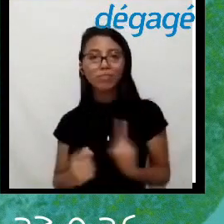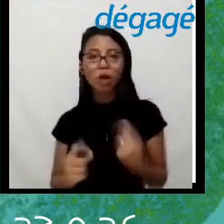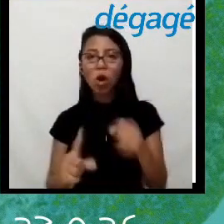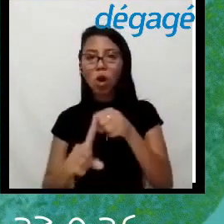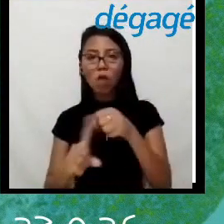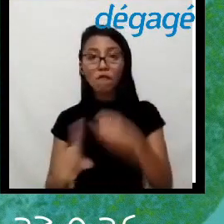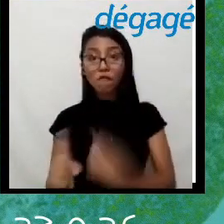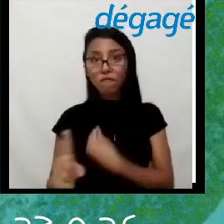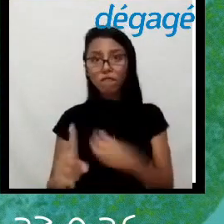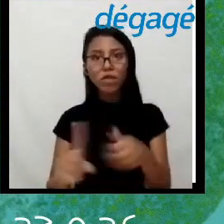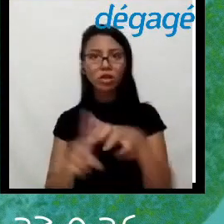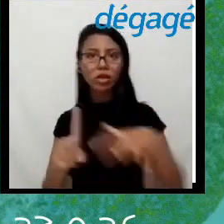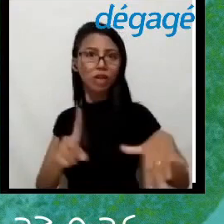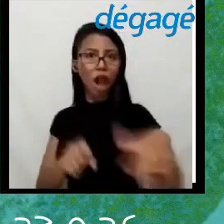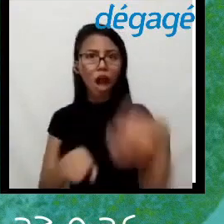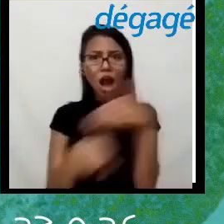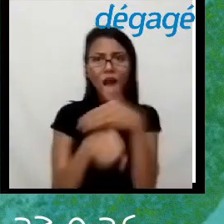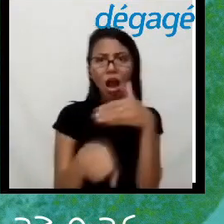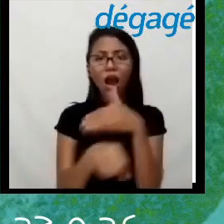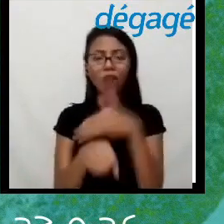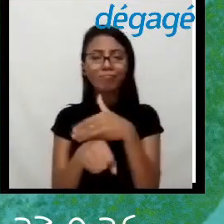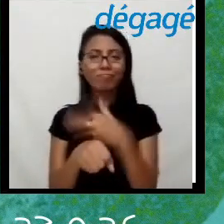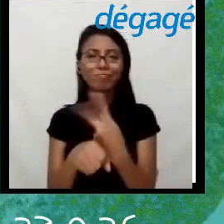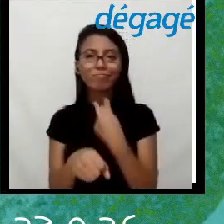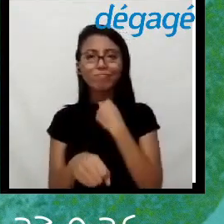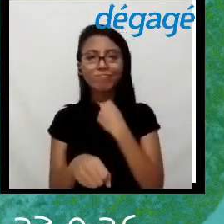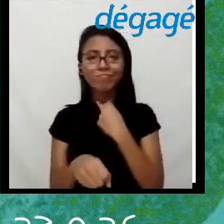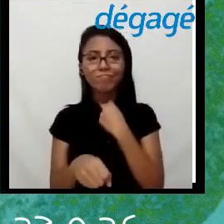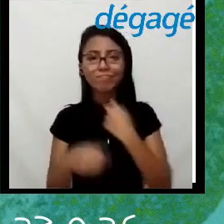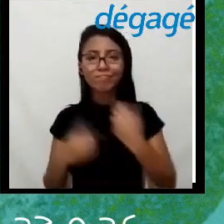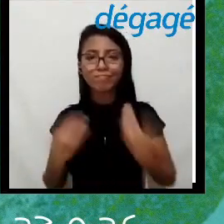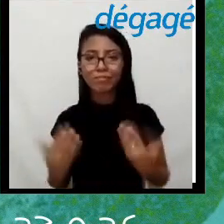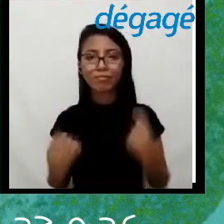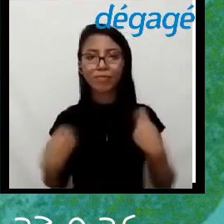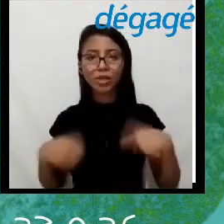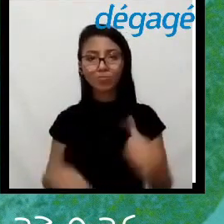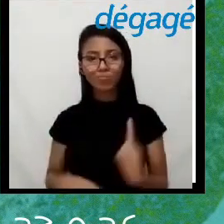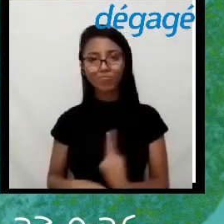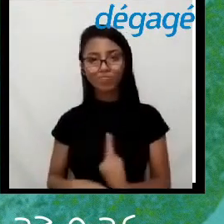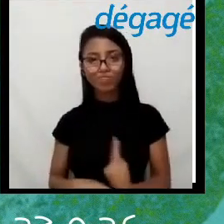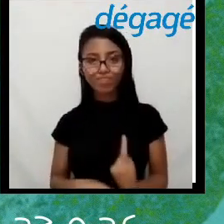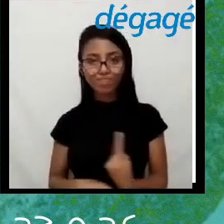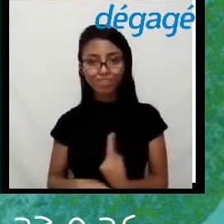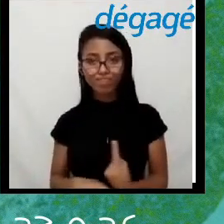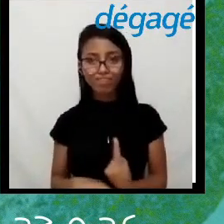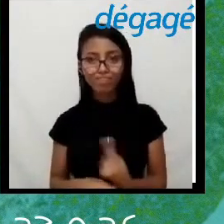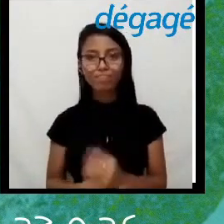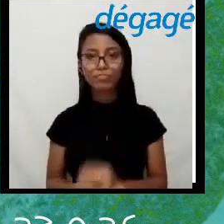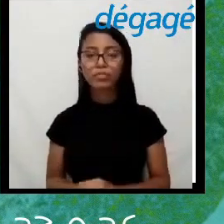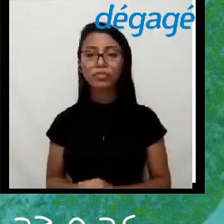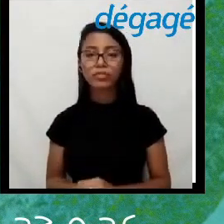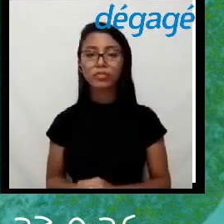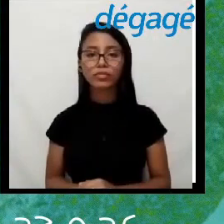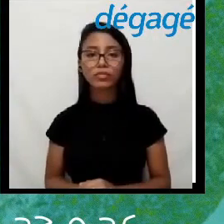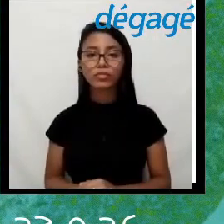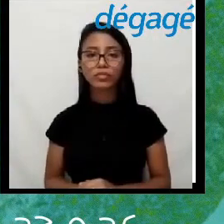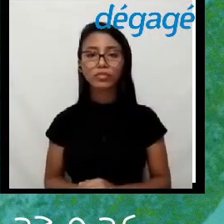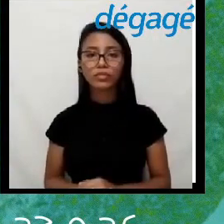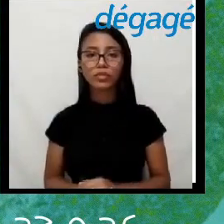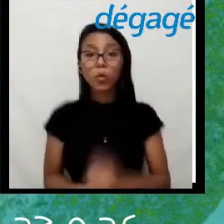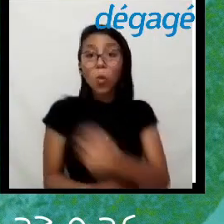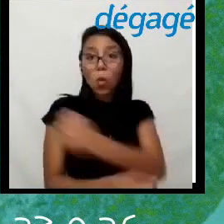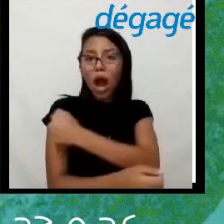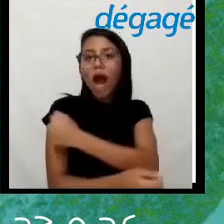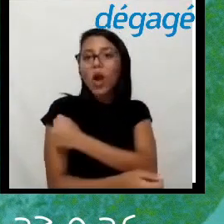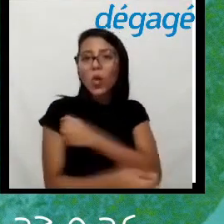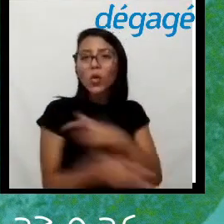Então, partindo dessa fala do Vitor, talvez o aluno que sinalizou a presença de um cracudo no campus seja